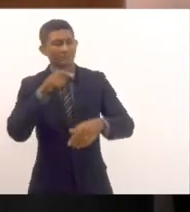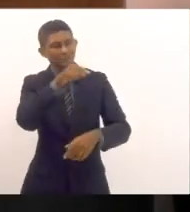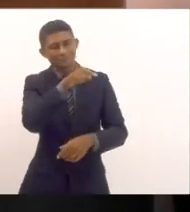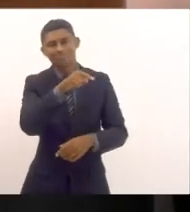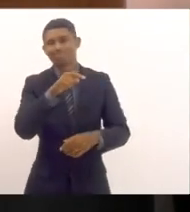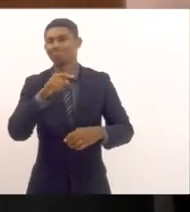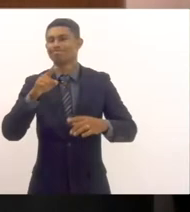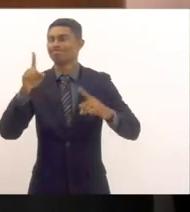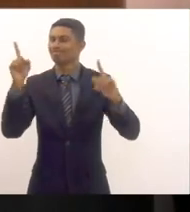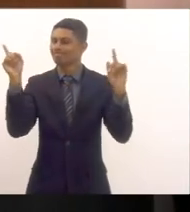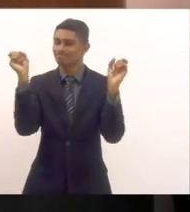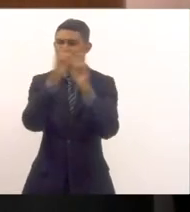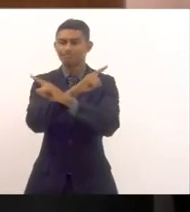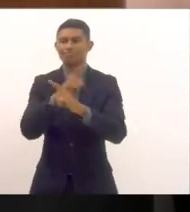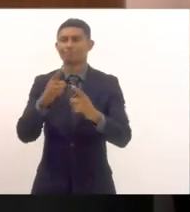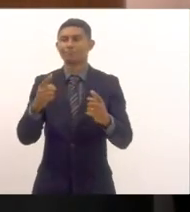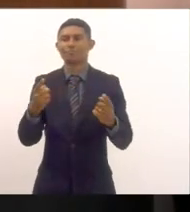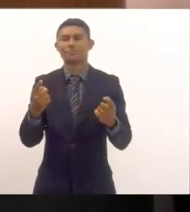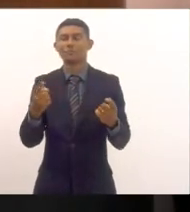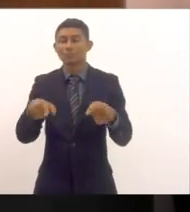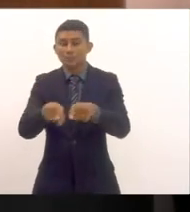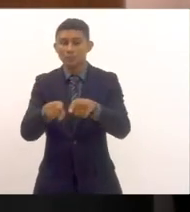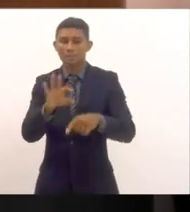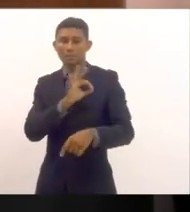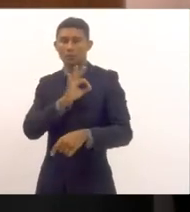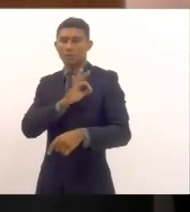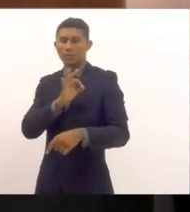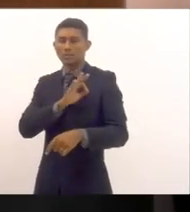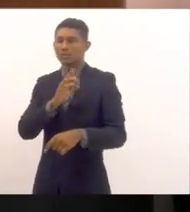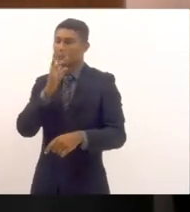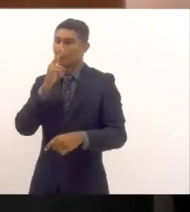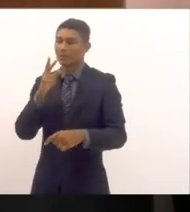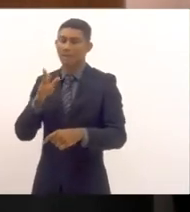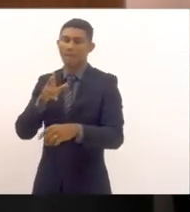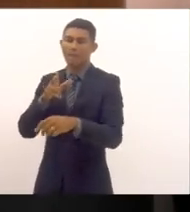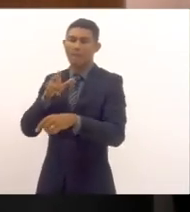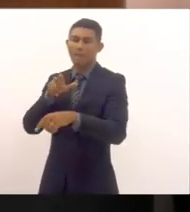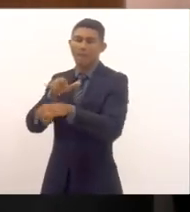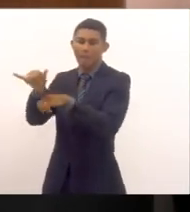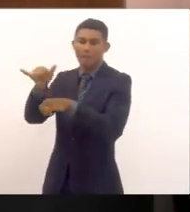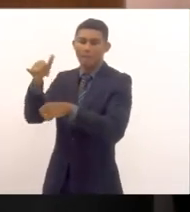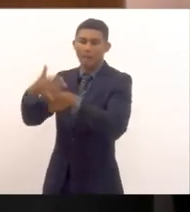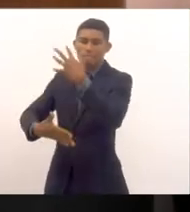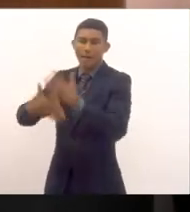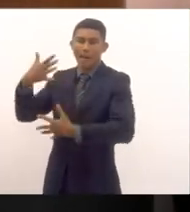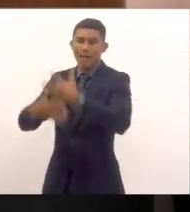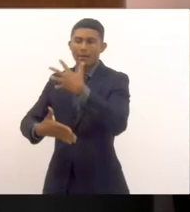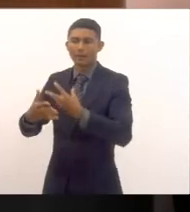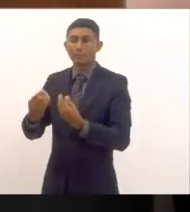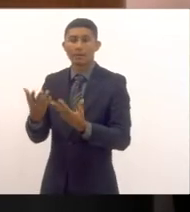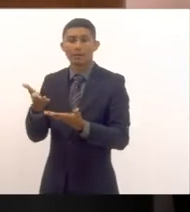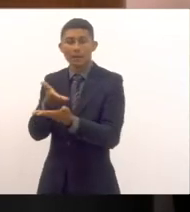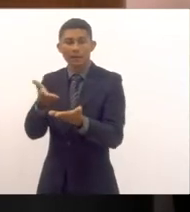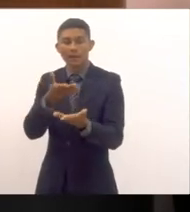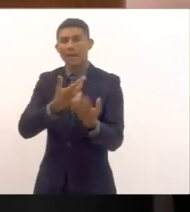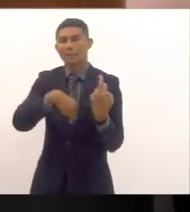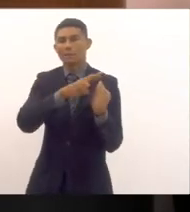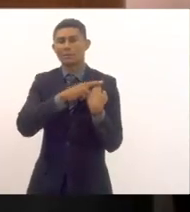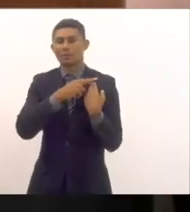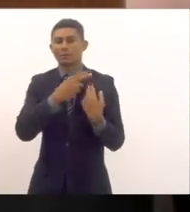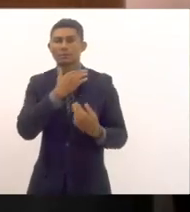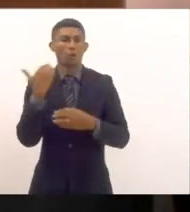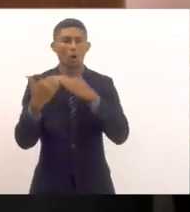dificulta e obstrui o trabalho policial para não ser responsabilizado pelas mortes que produz